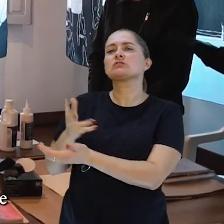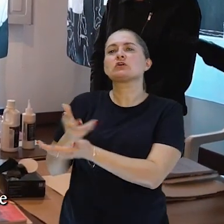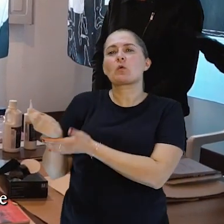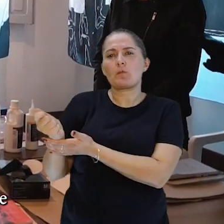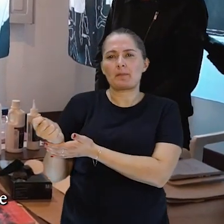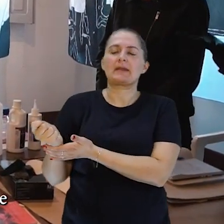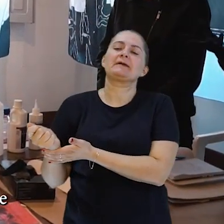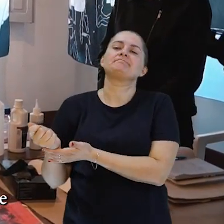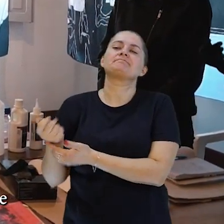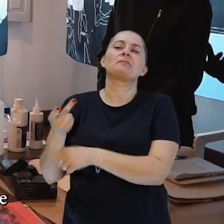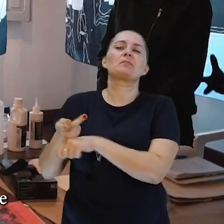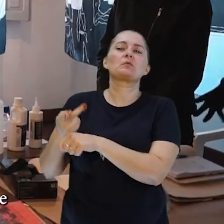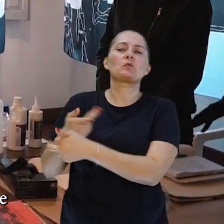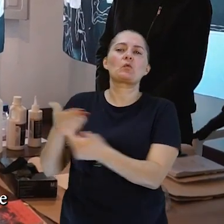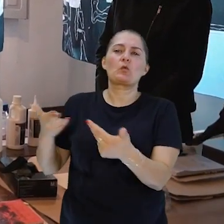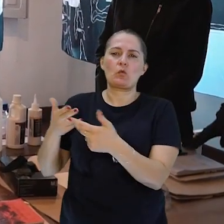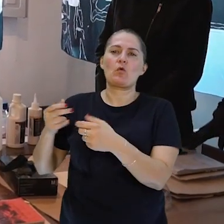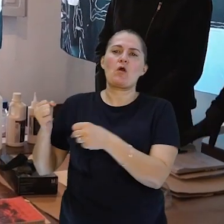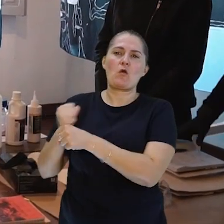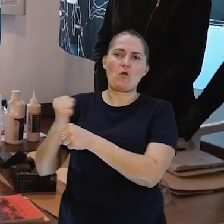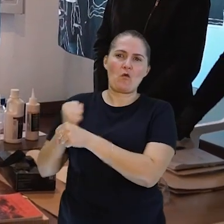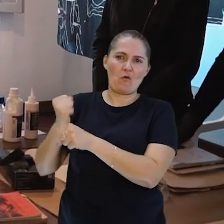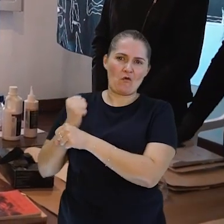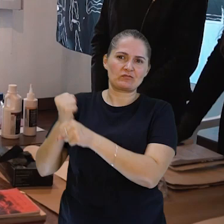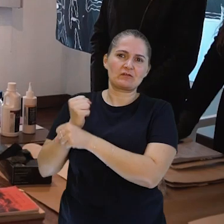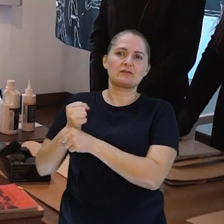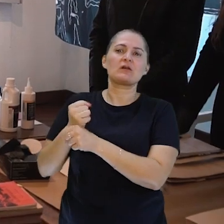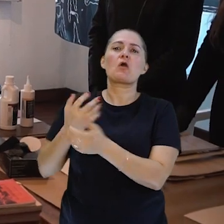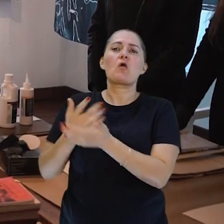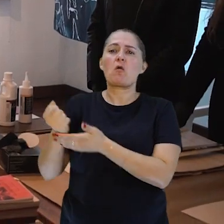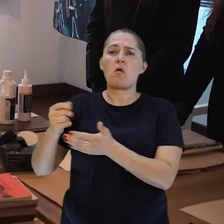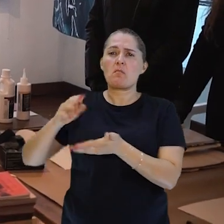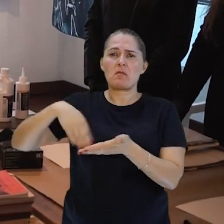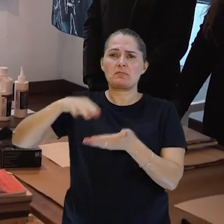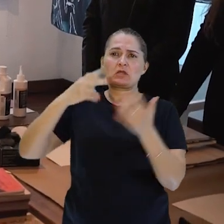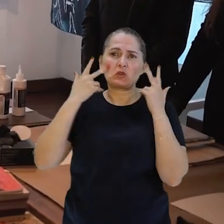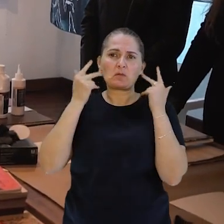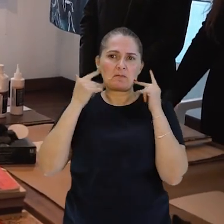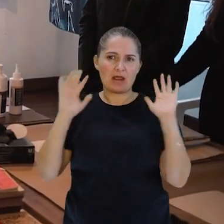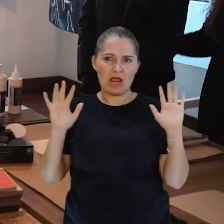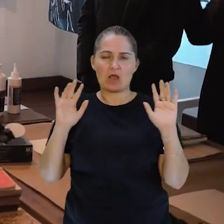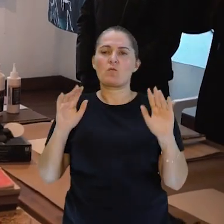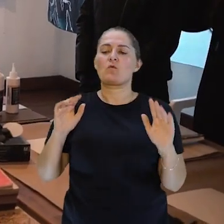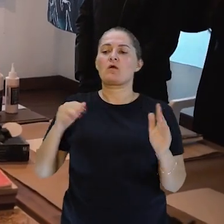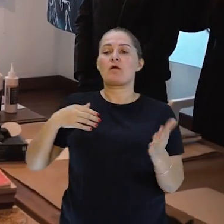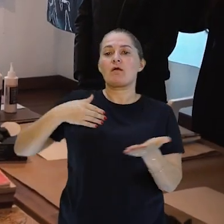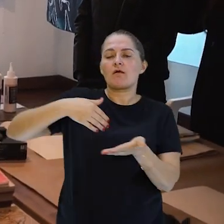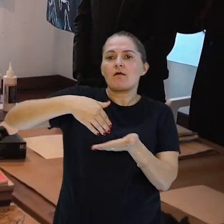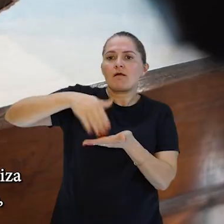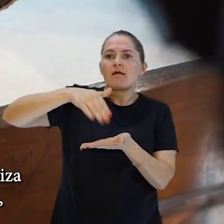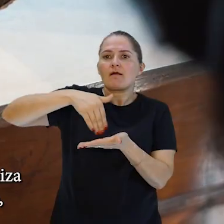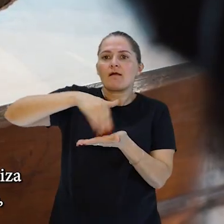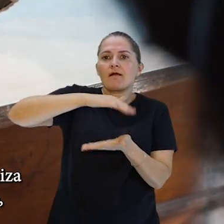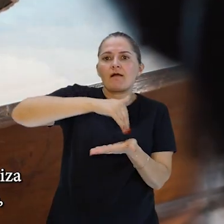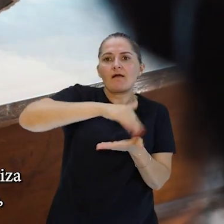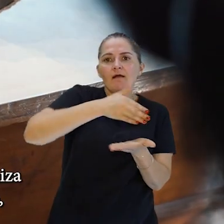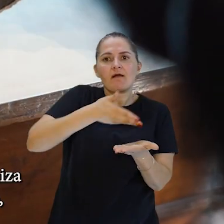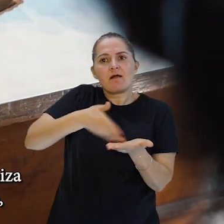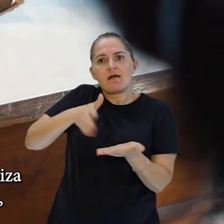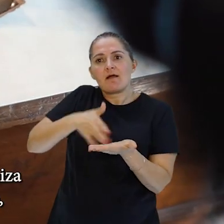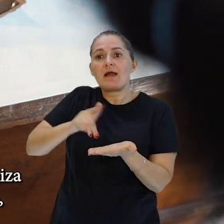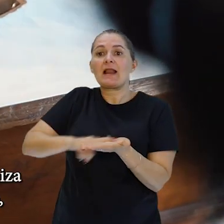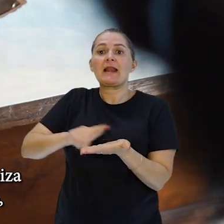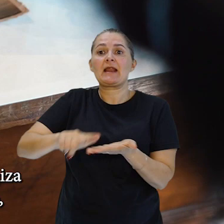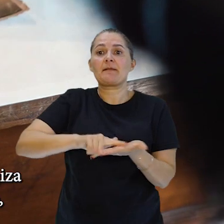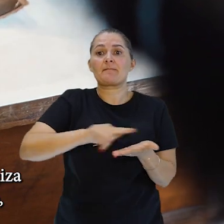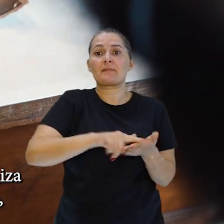em loja de produto de construção, a gente pega pincel de verniz A gente higieniza